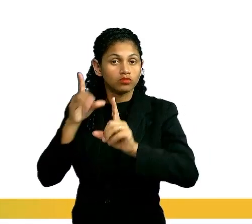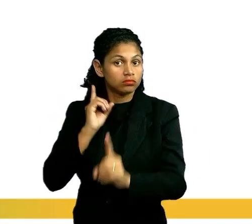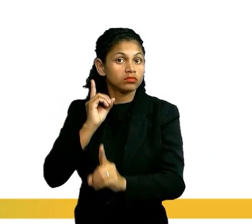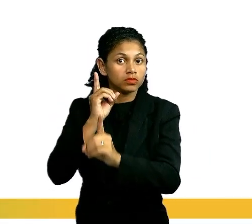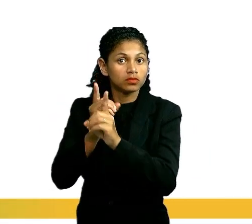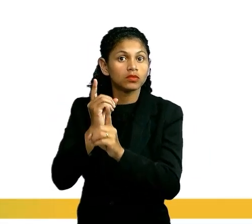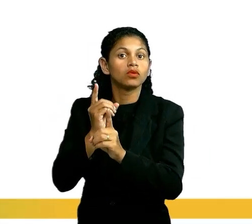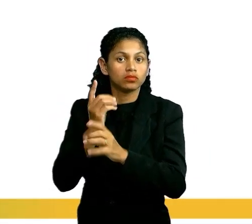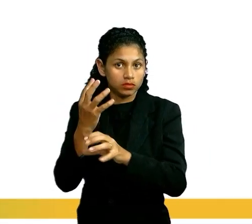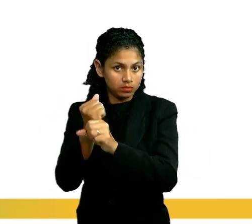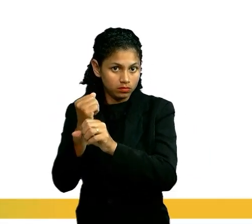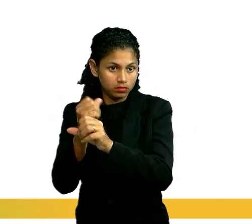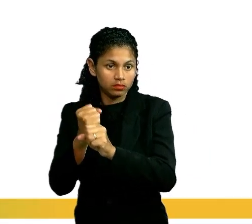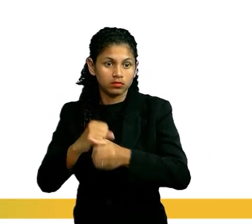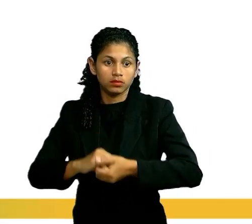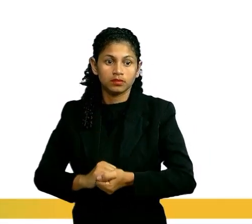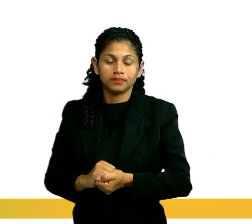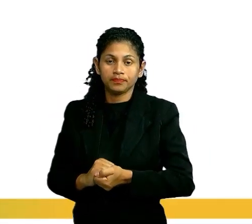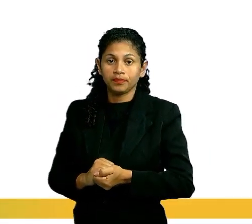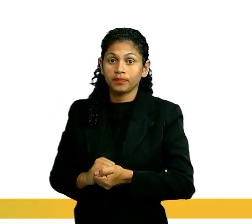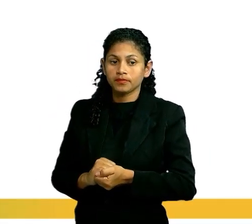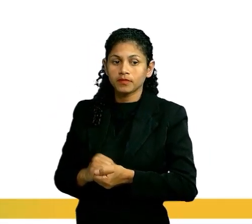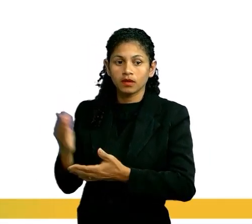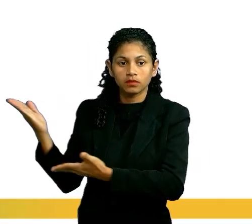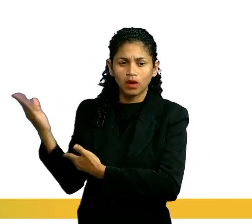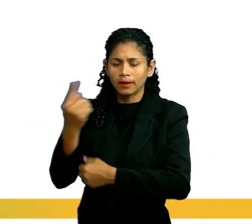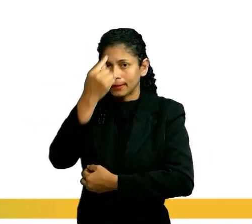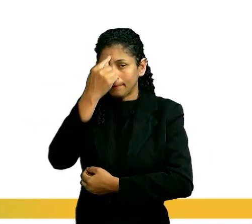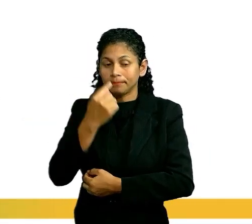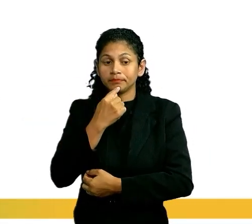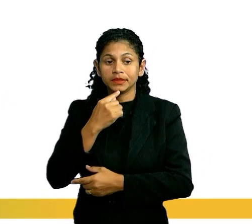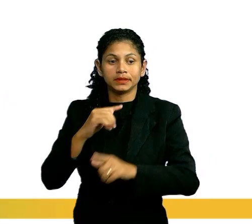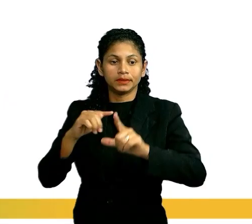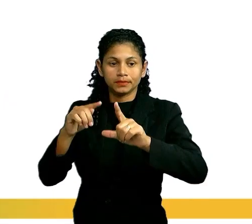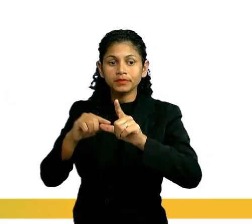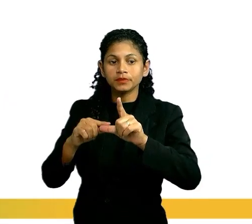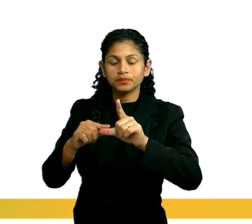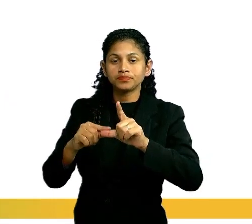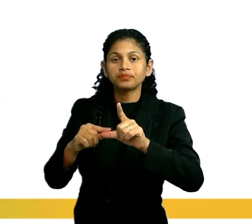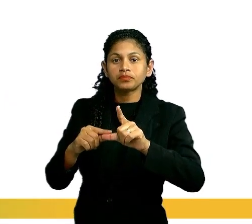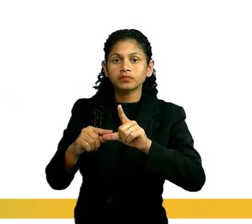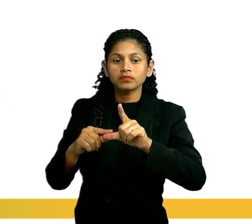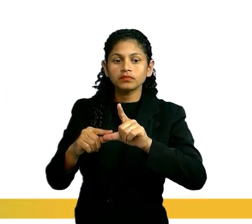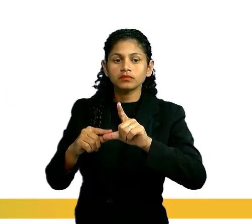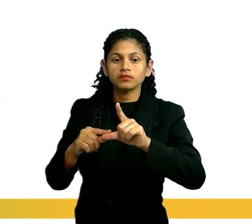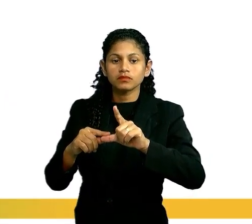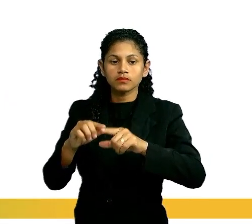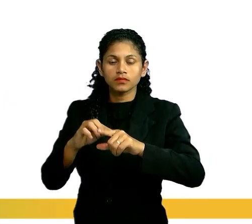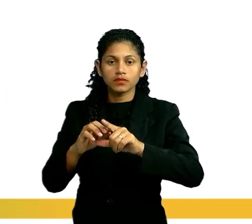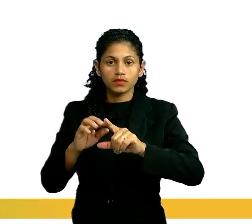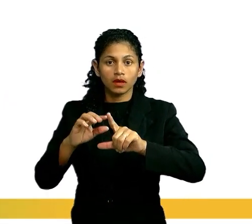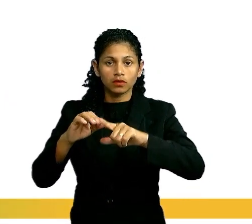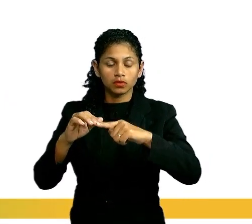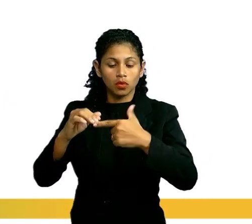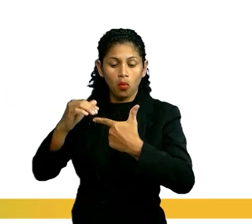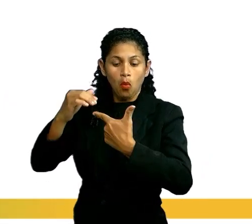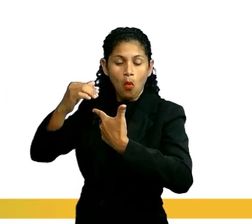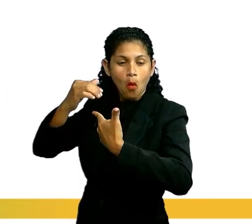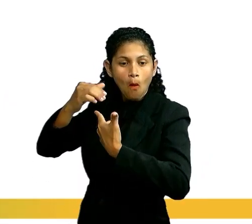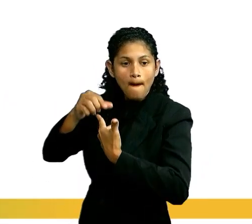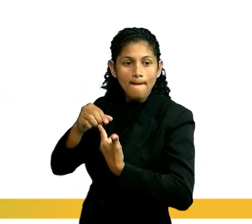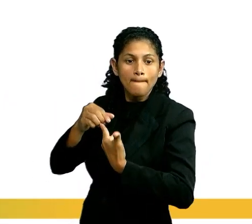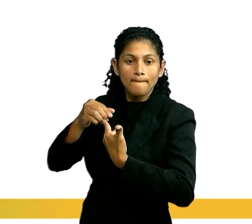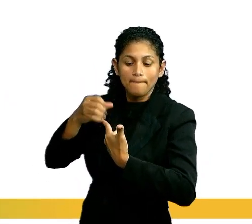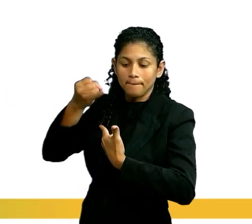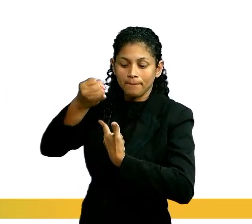dois. Olha bem isso aqui, ó. Aqui eu tenho 8, aqui eu tenho 6 e x. Sempre que eu tiver dois